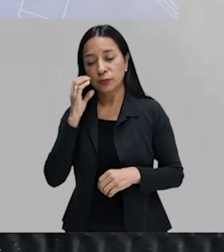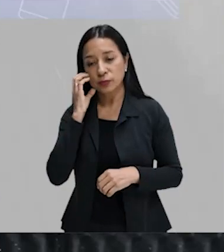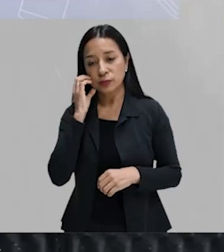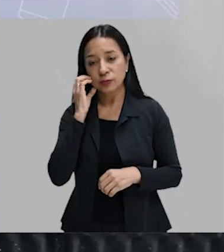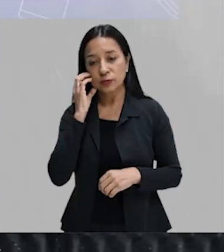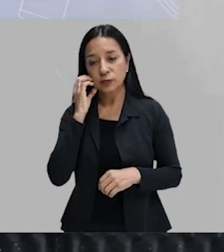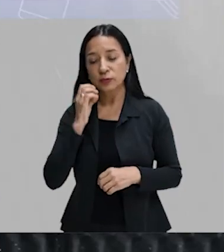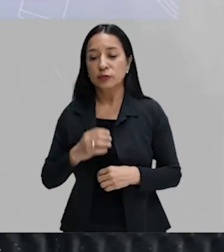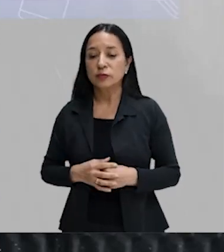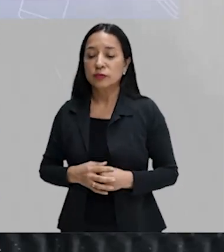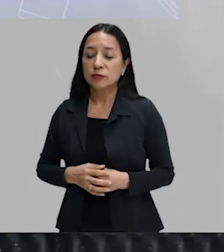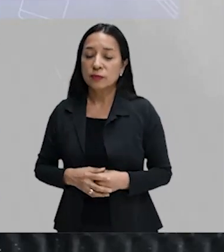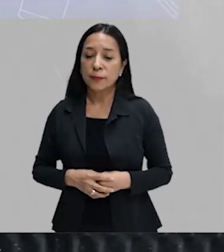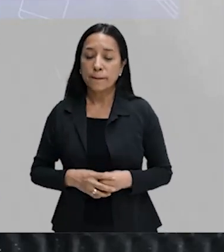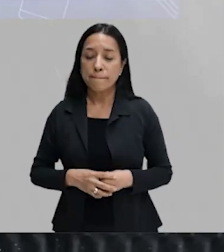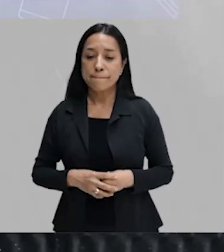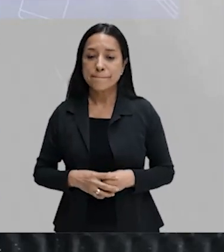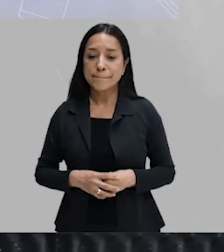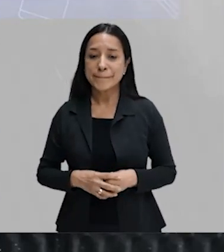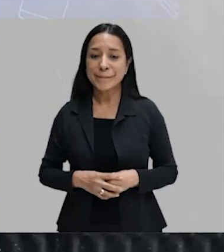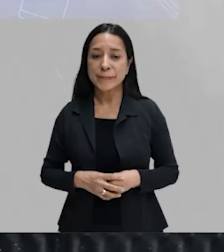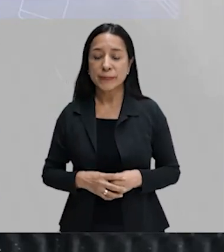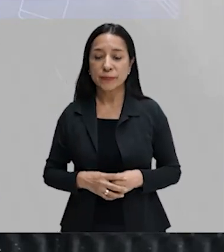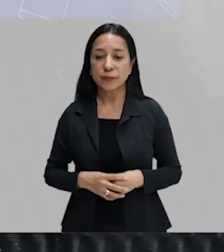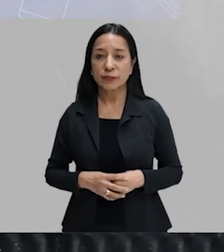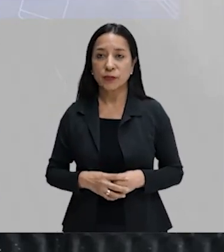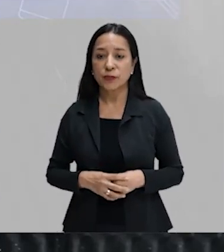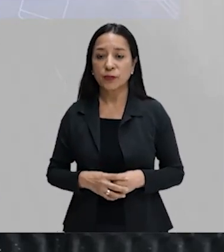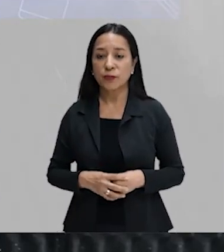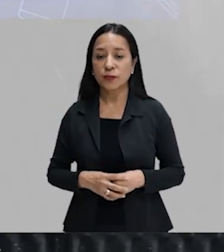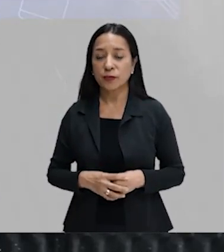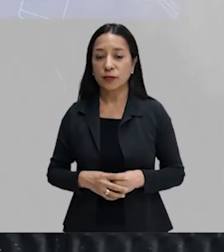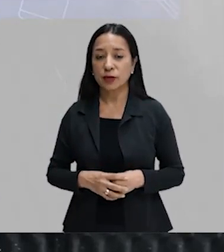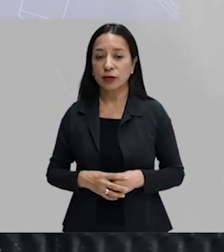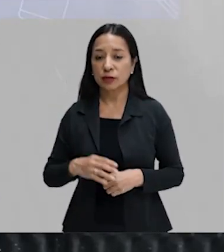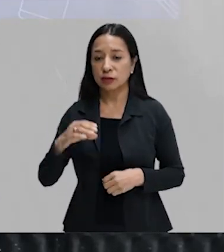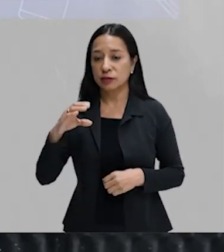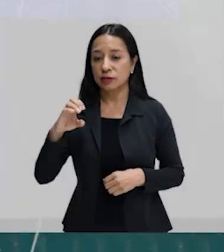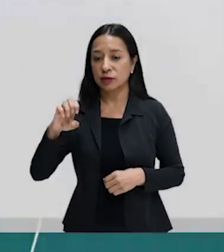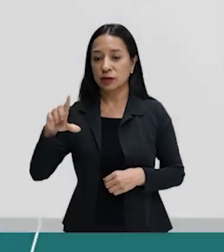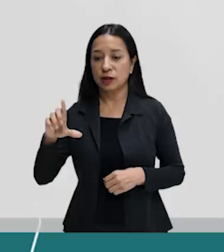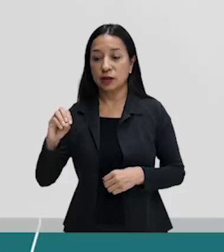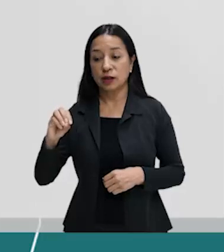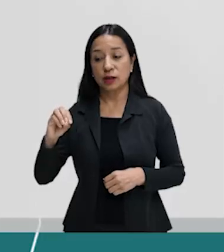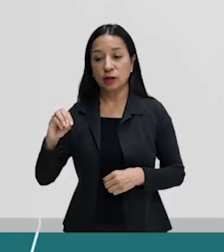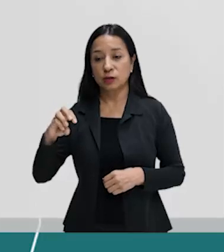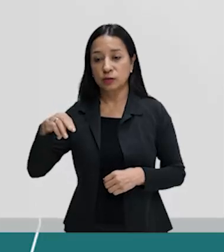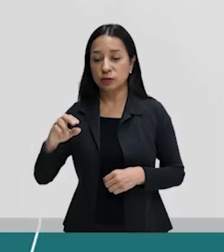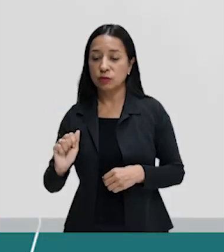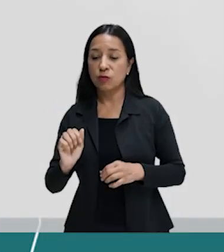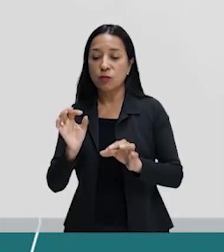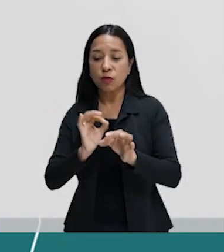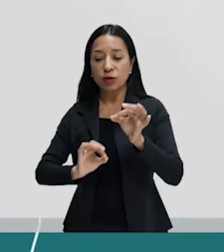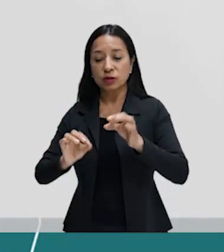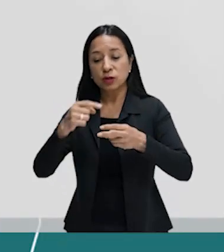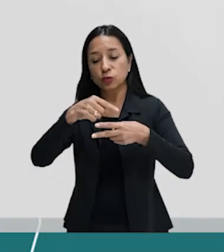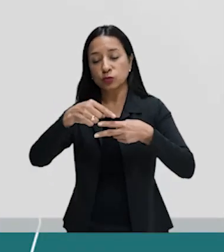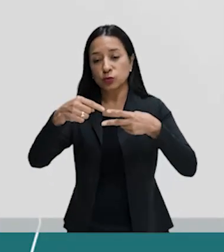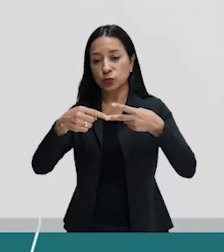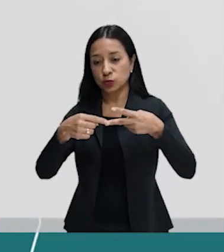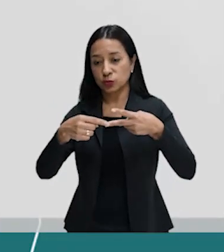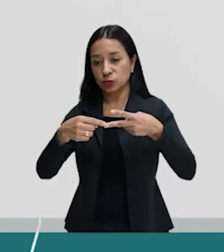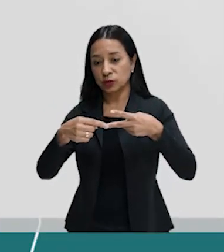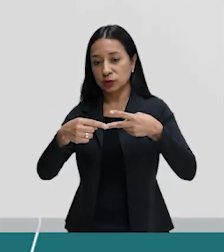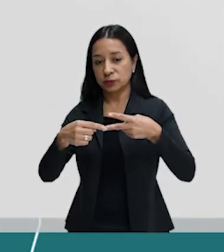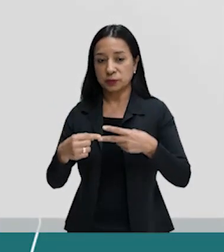aqui é o arquêntero do animal, ok? O celoma ele pode se formar de duas formas. A partir das fendas